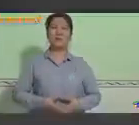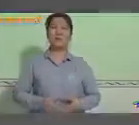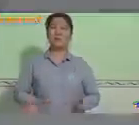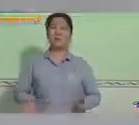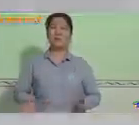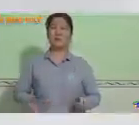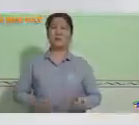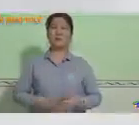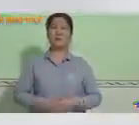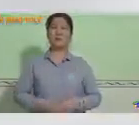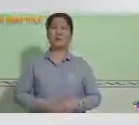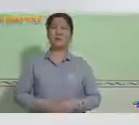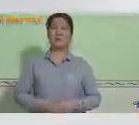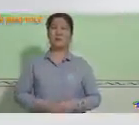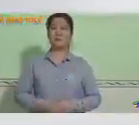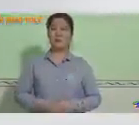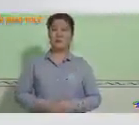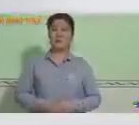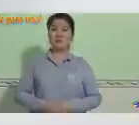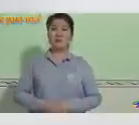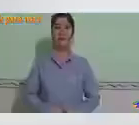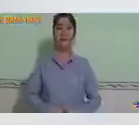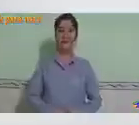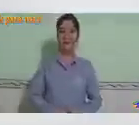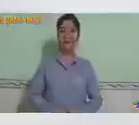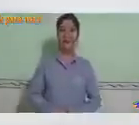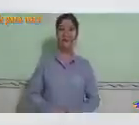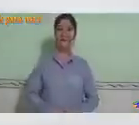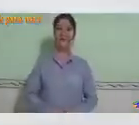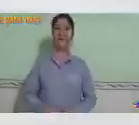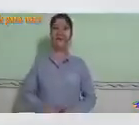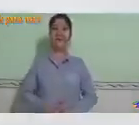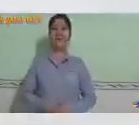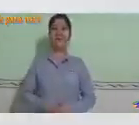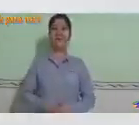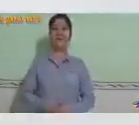elasticidade dos poros, ajudando na saúde e beleza da pele.